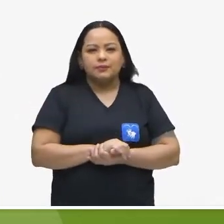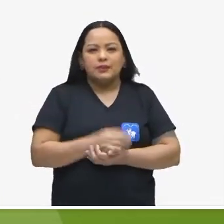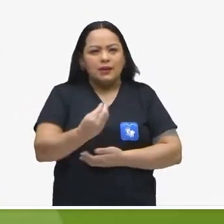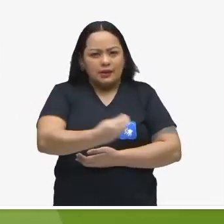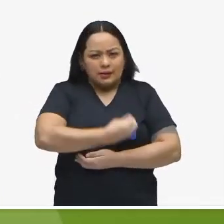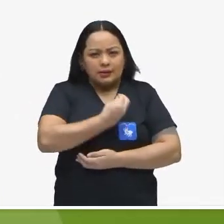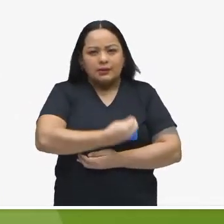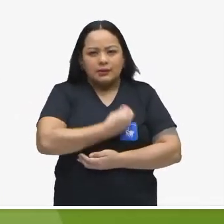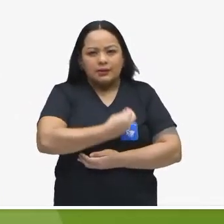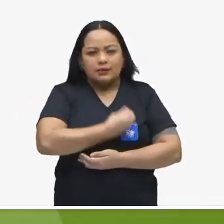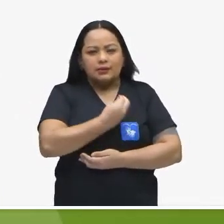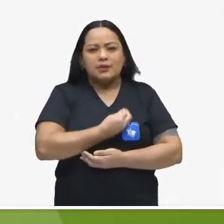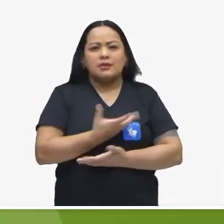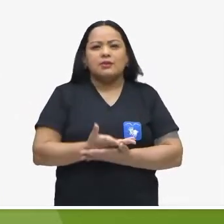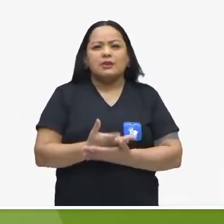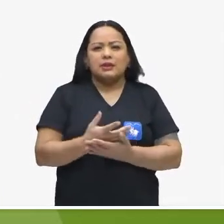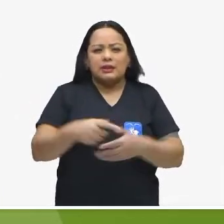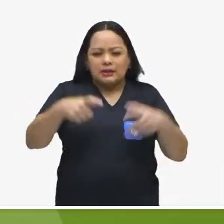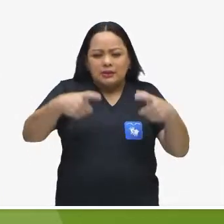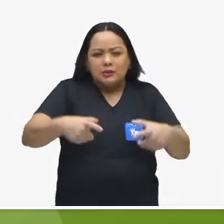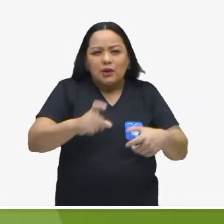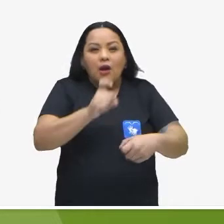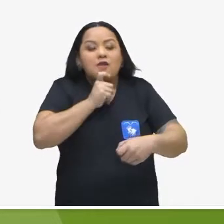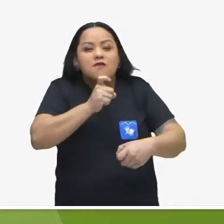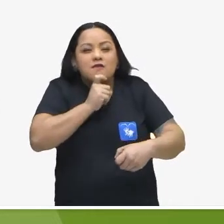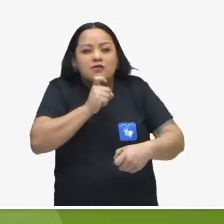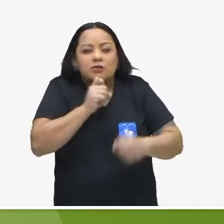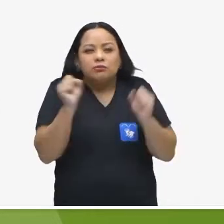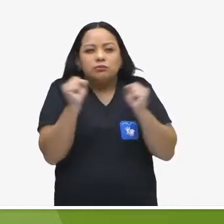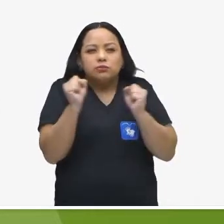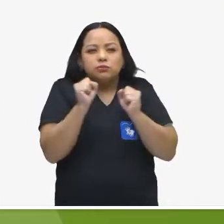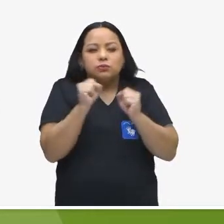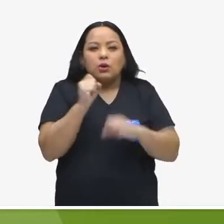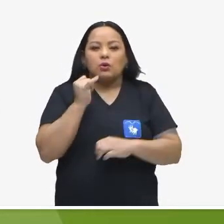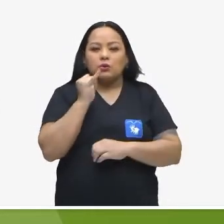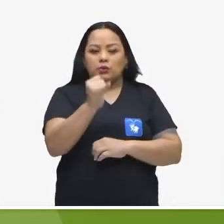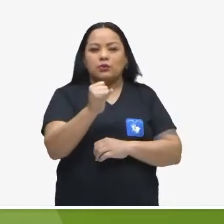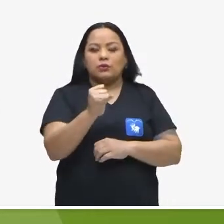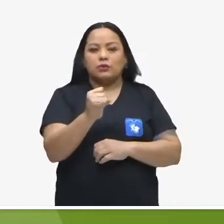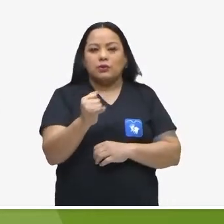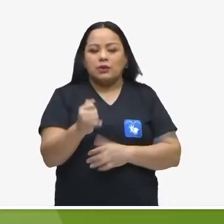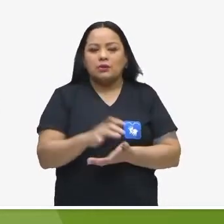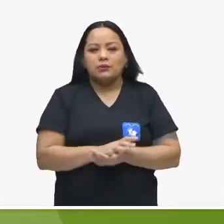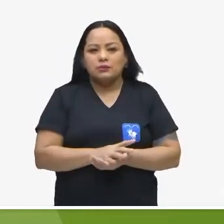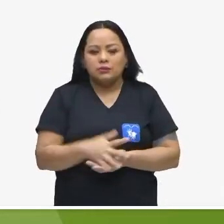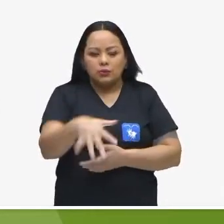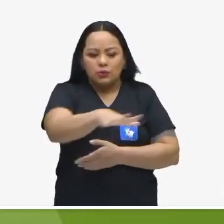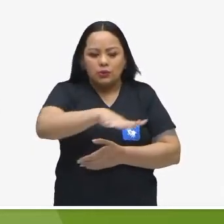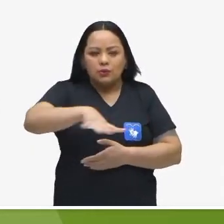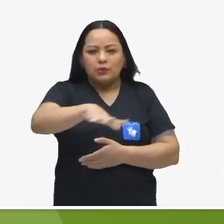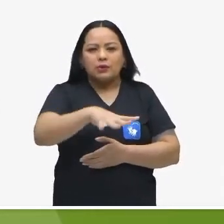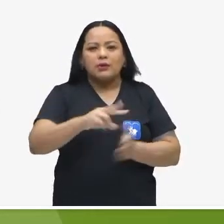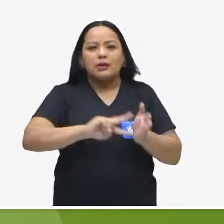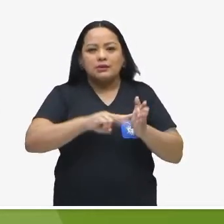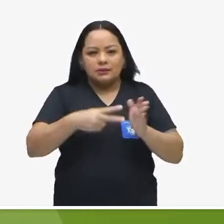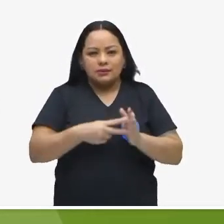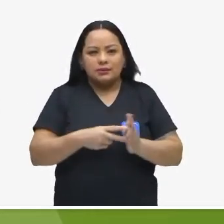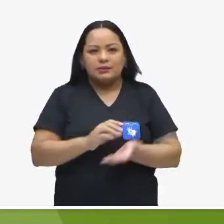lá nas geleiras, num ambiente muito frio, quando eu insiro o ambiente onde eles estão, eu falo